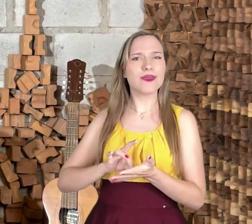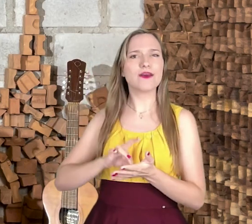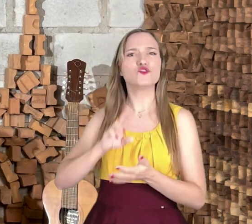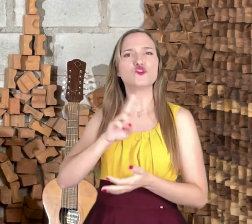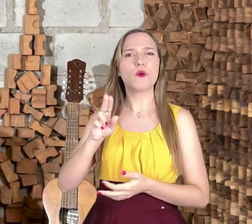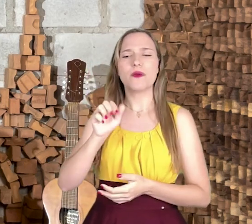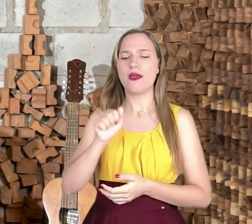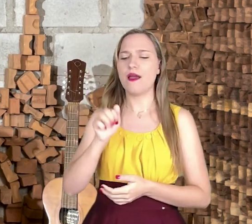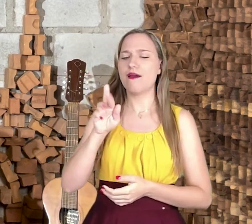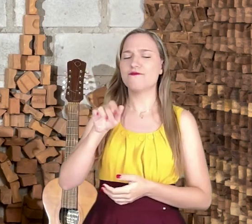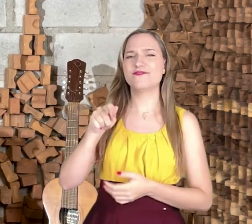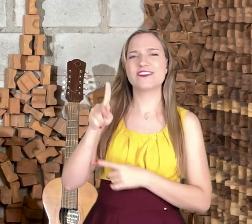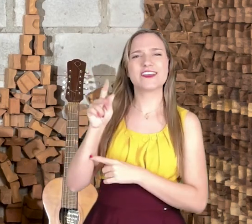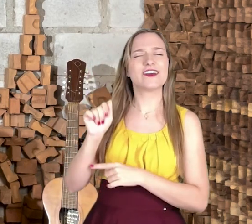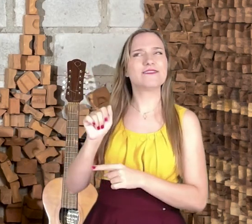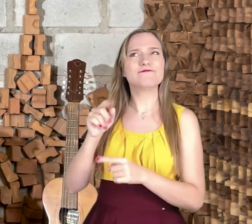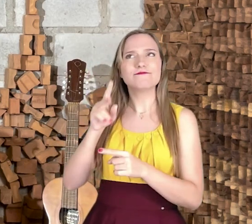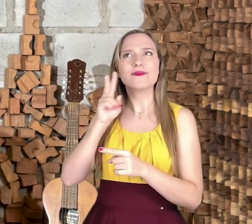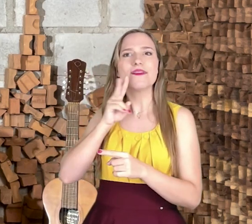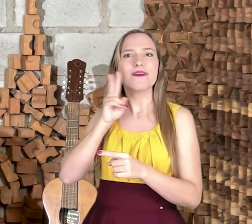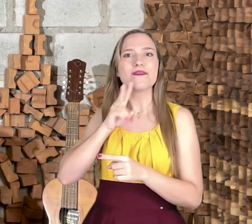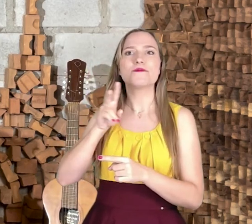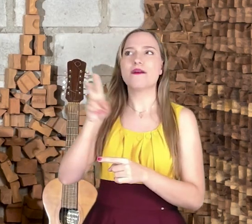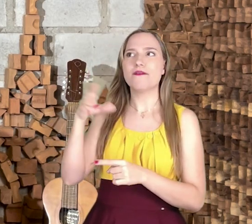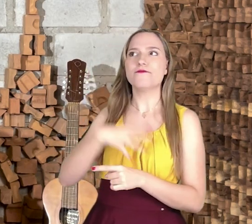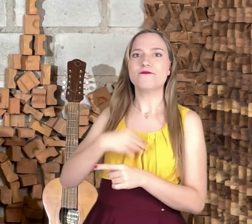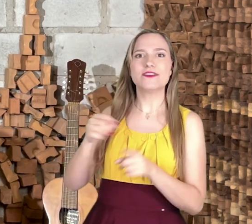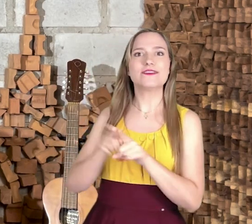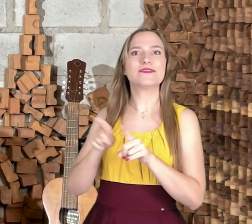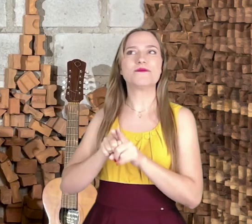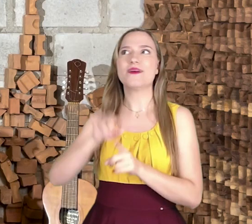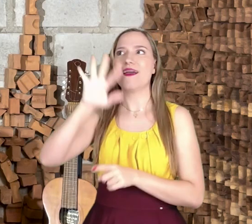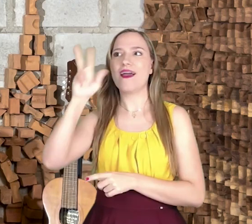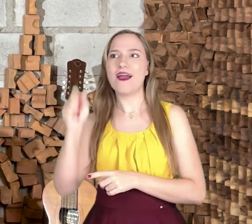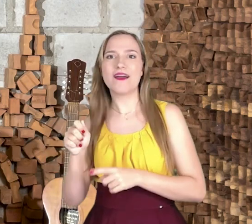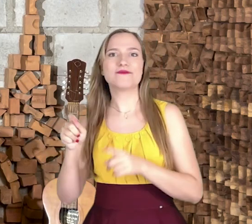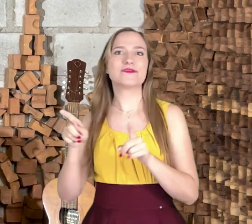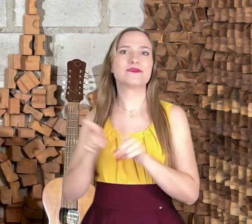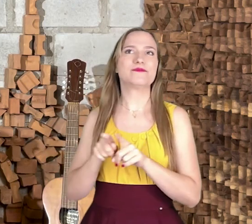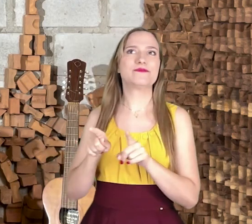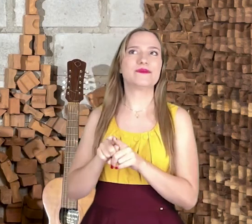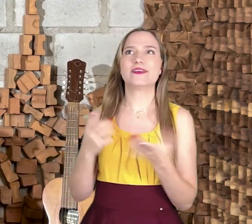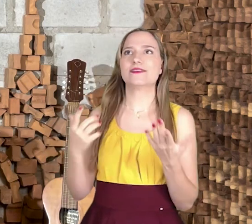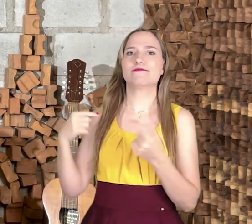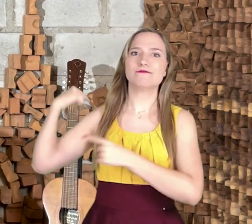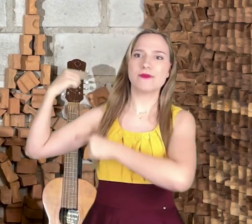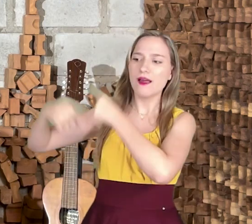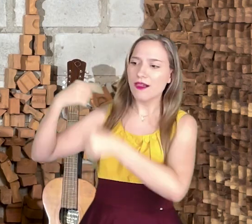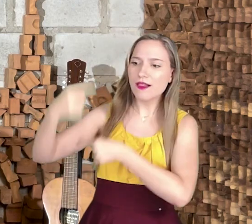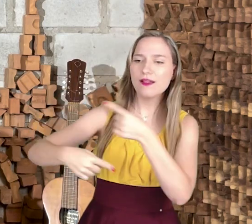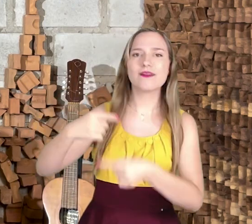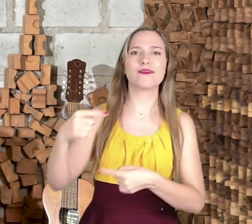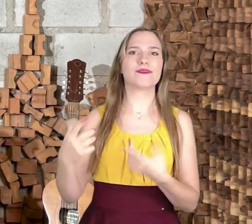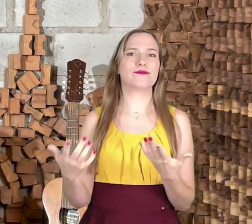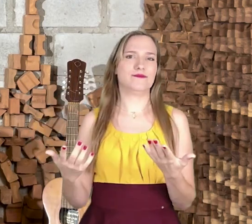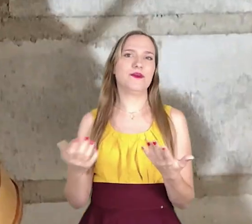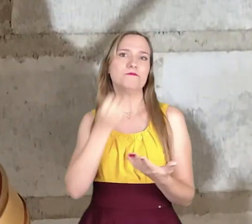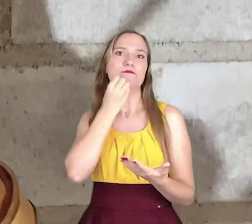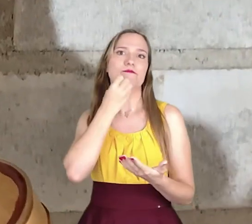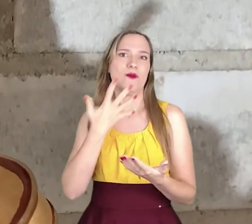nesse sentido de que ter que explicar para as pessoas o porquê desse nome já dá início a uma boa conversa, como hoje.